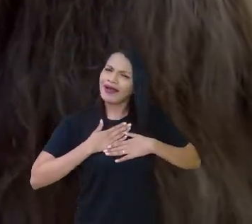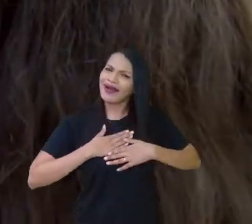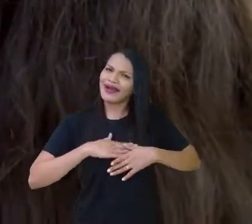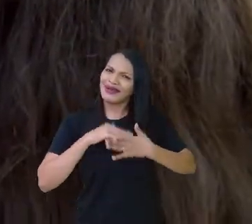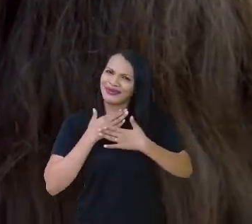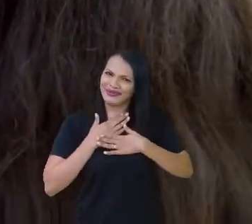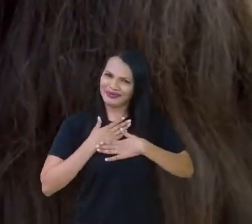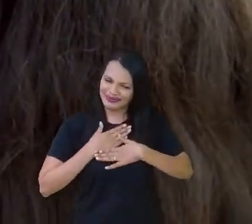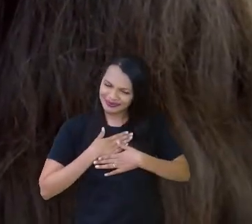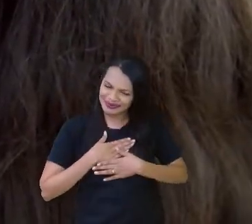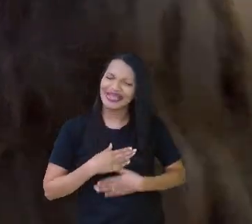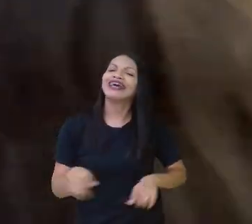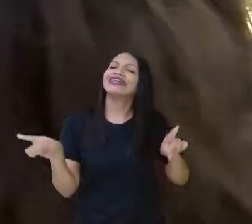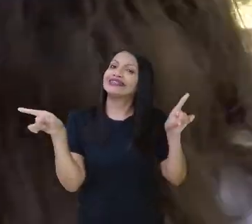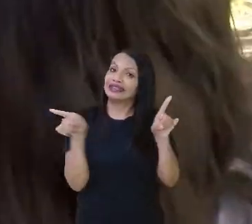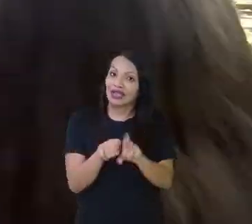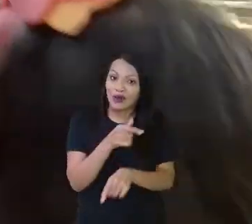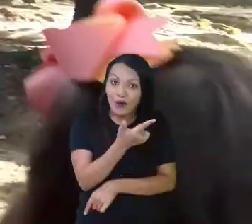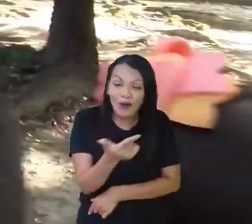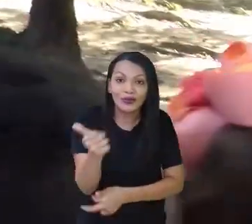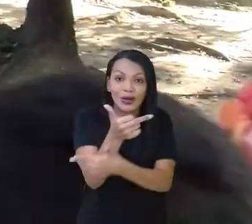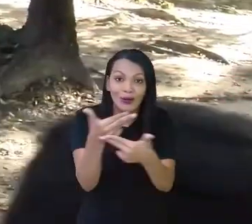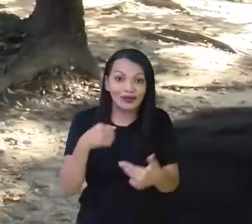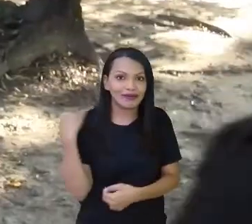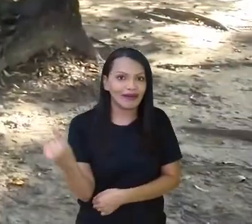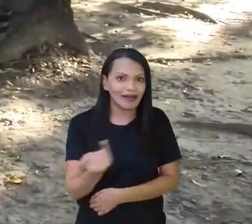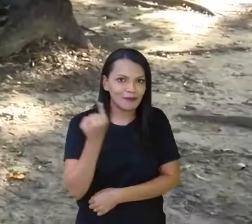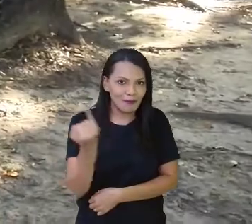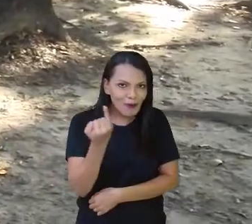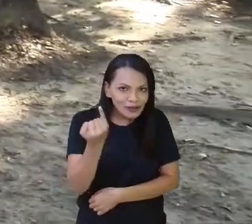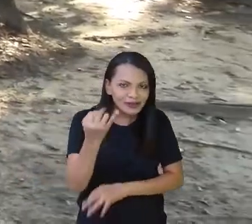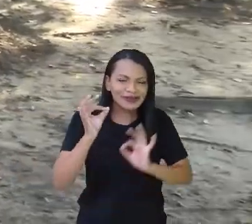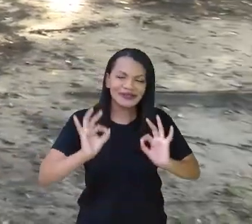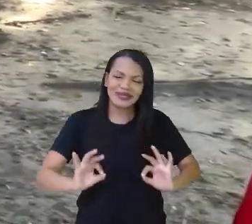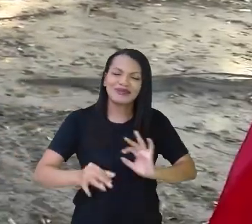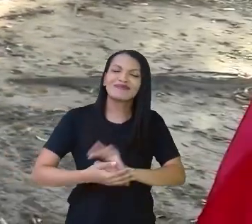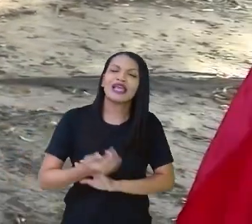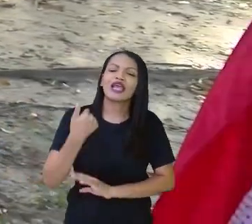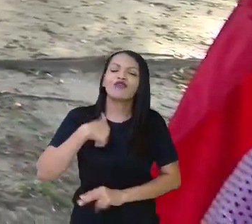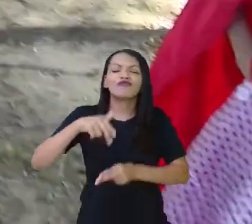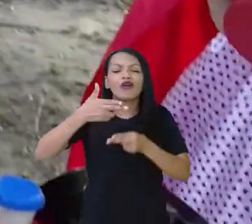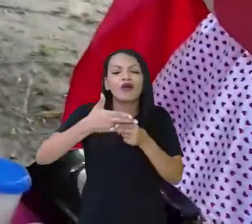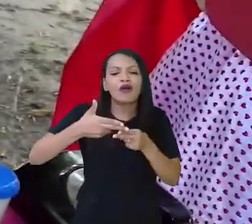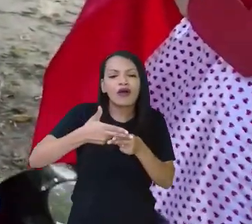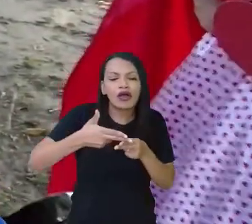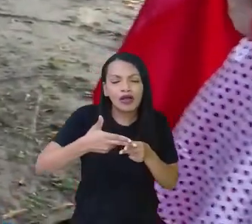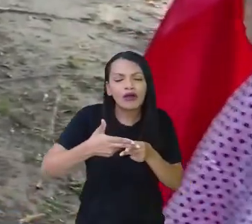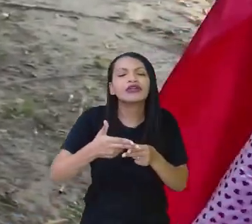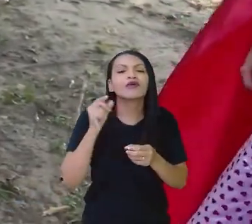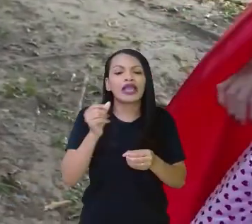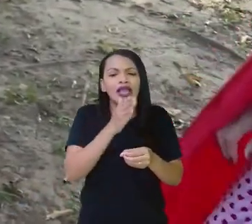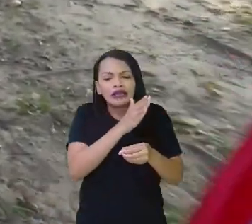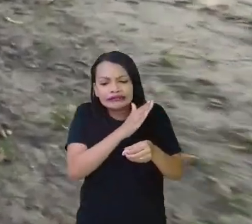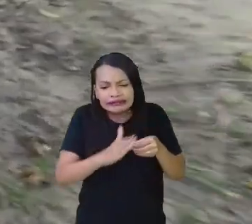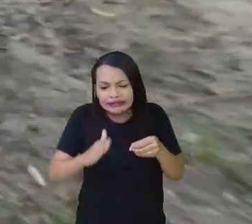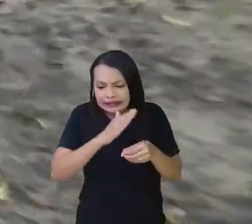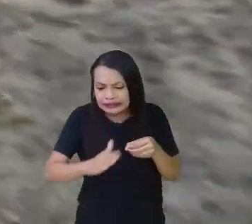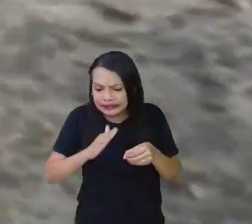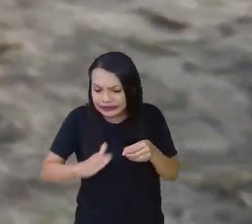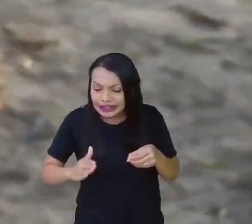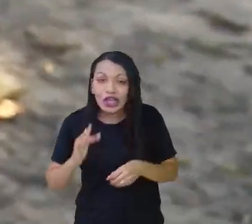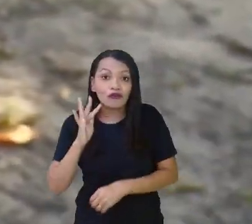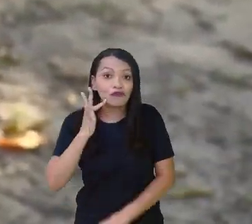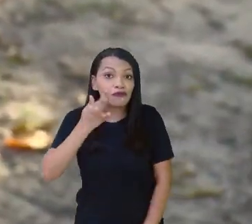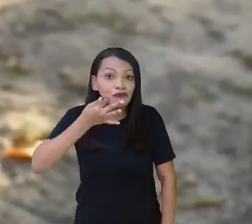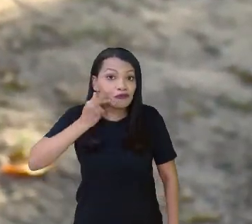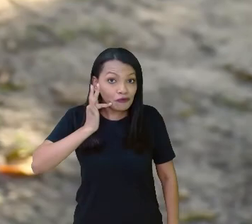tem outro passo importante. Eu vou cortar frutas. Lembram das frutas da